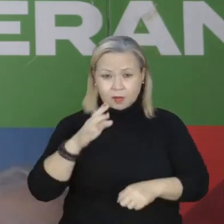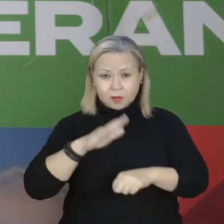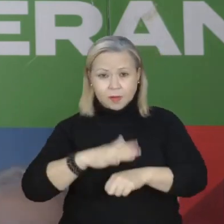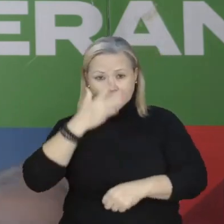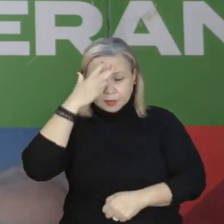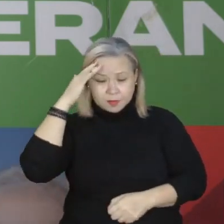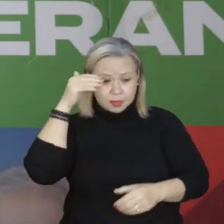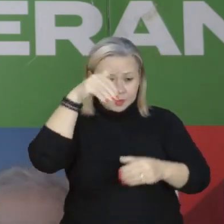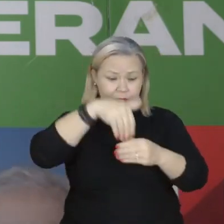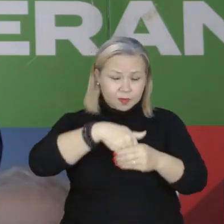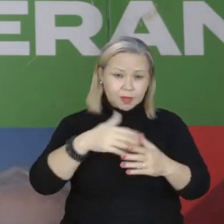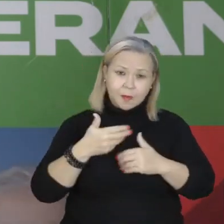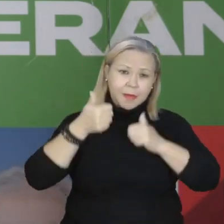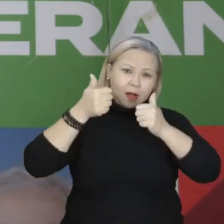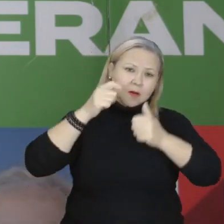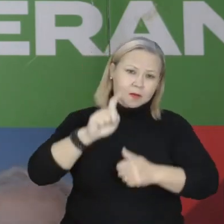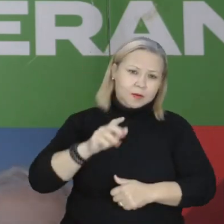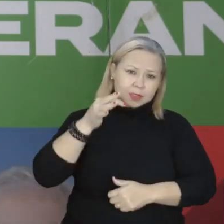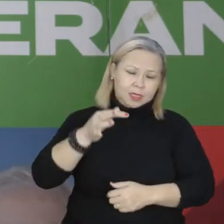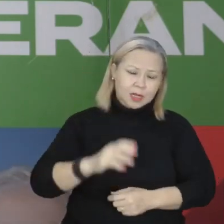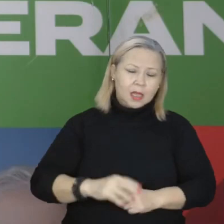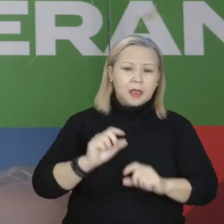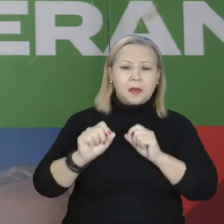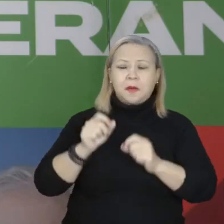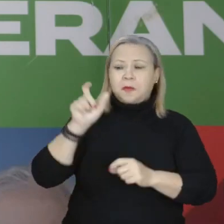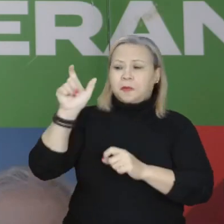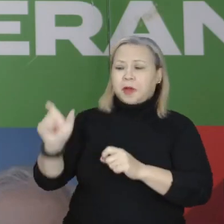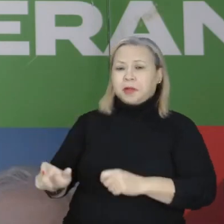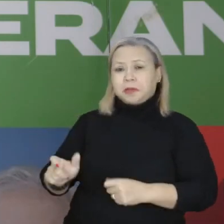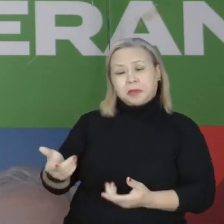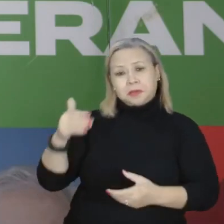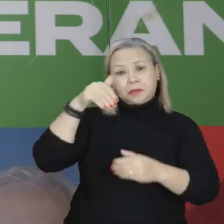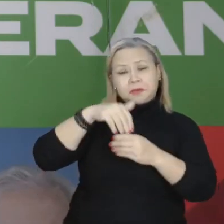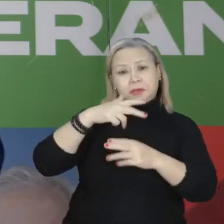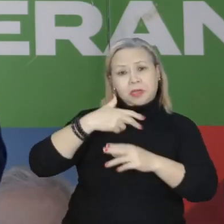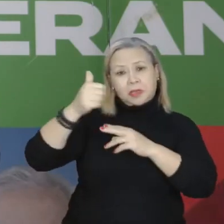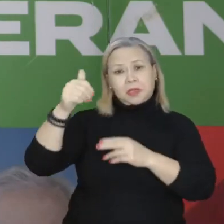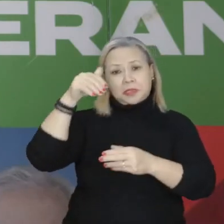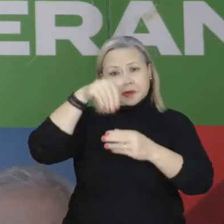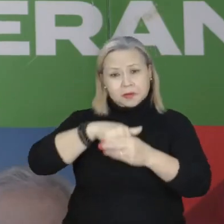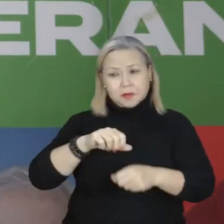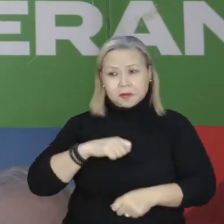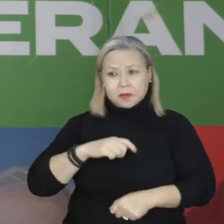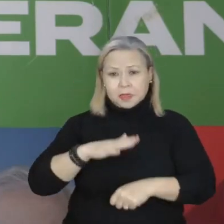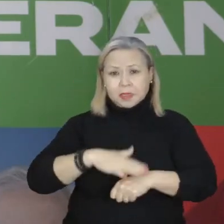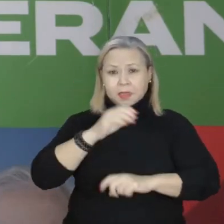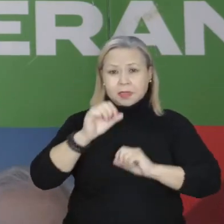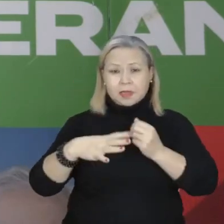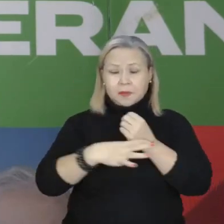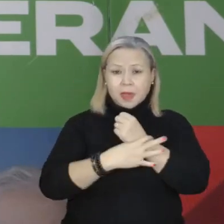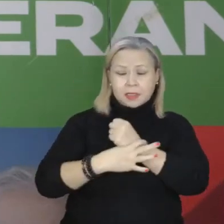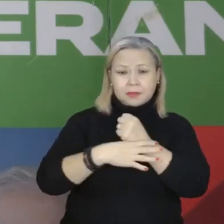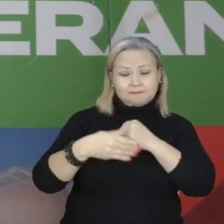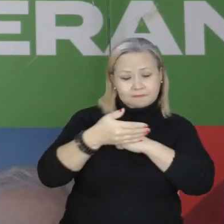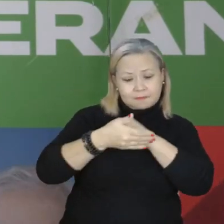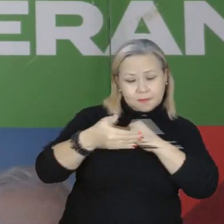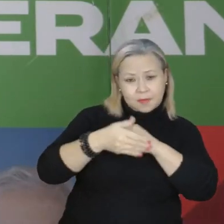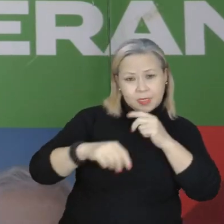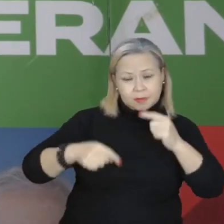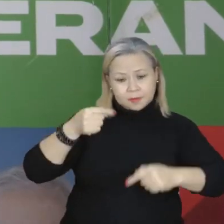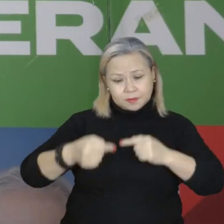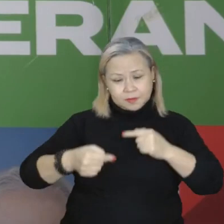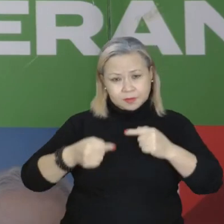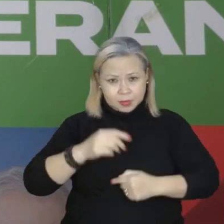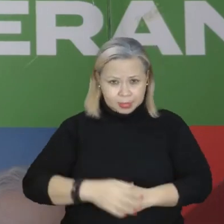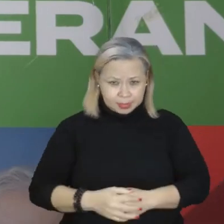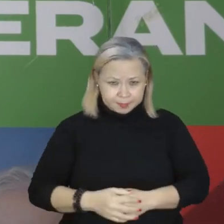votar, melhor será para quem ganhar as eleições, porque vai ter mais sustentação política. Foi essa